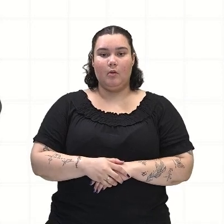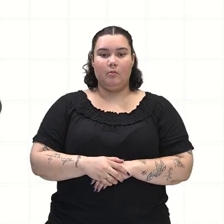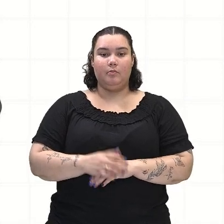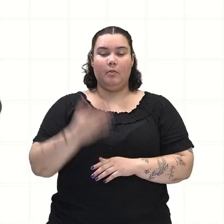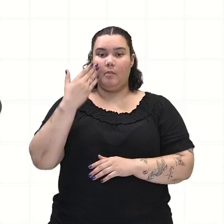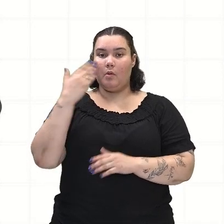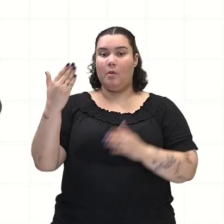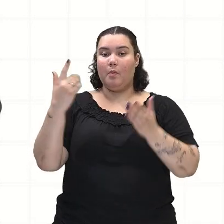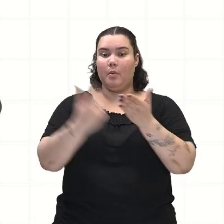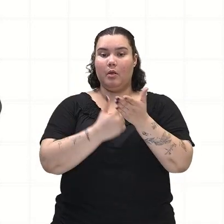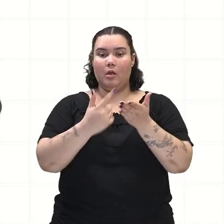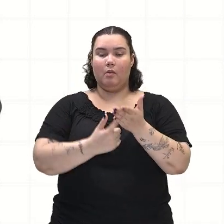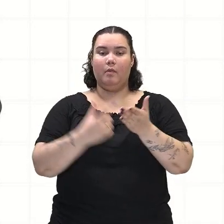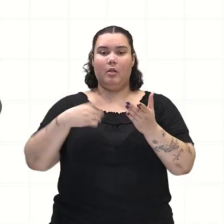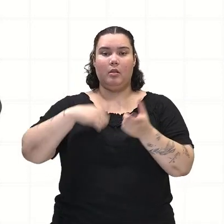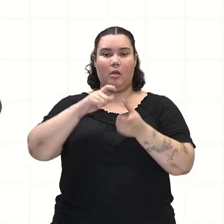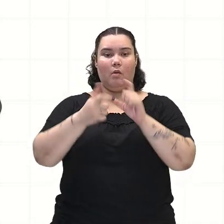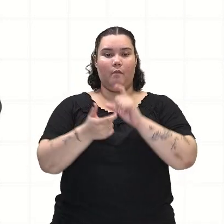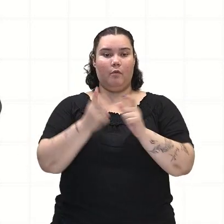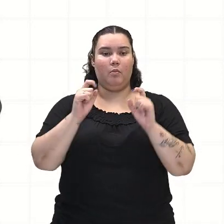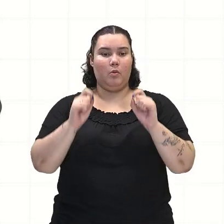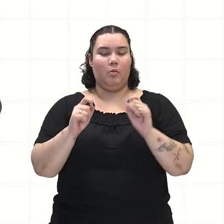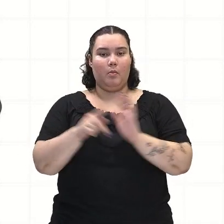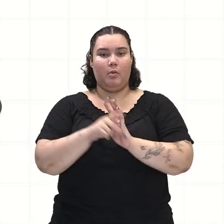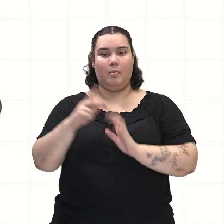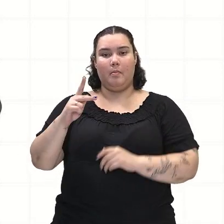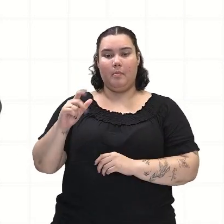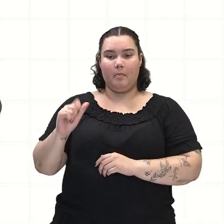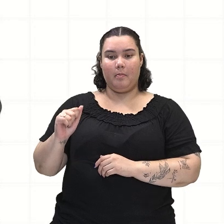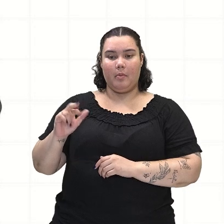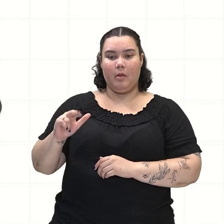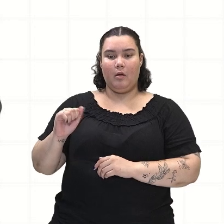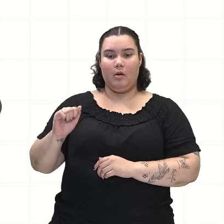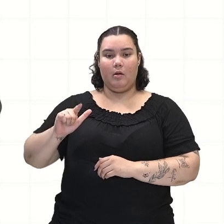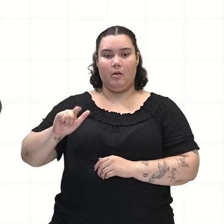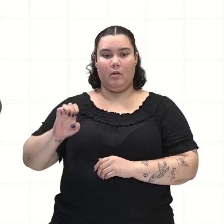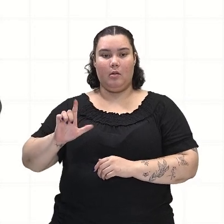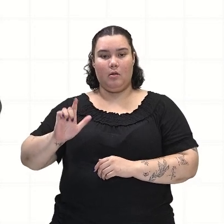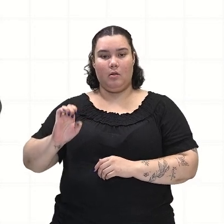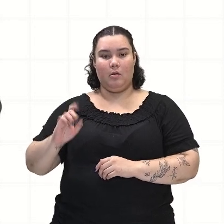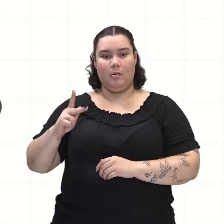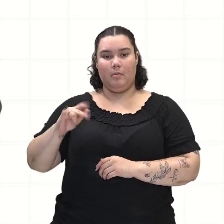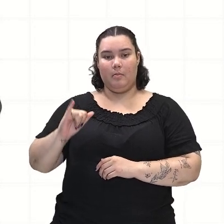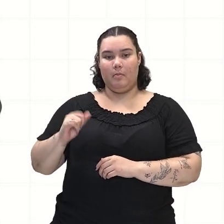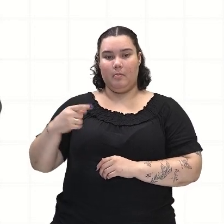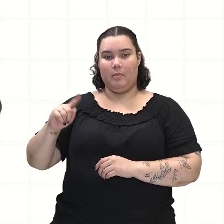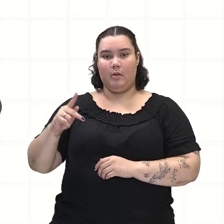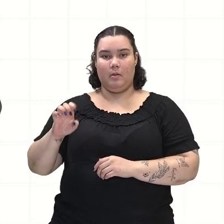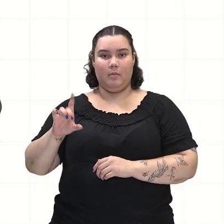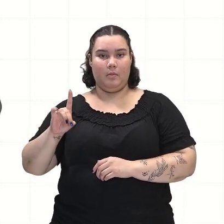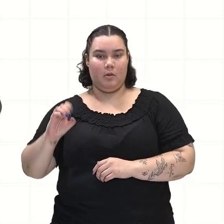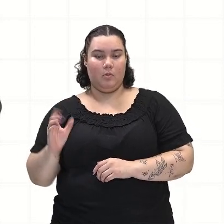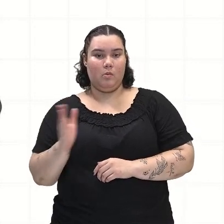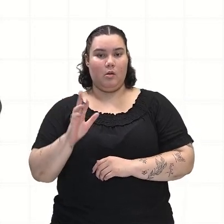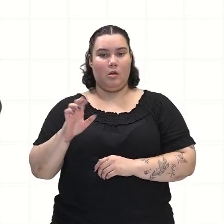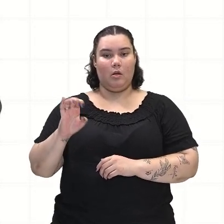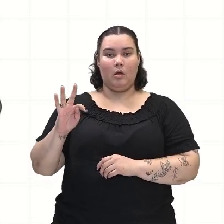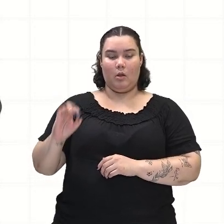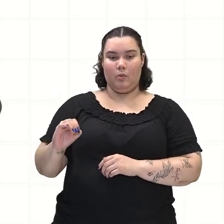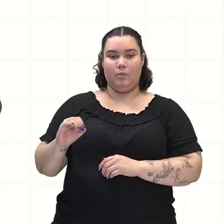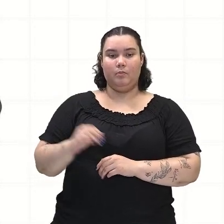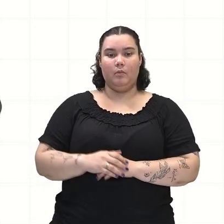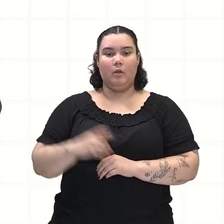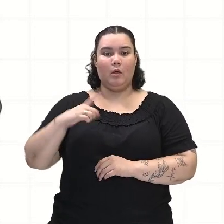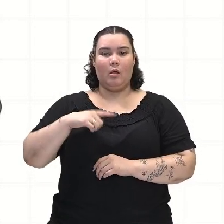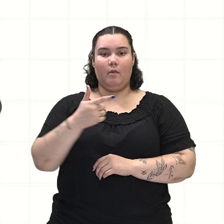Um livro tem a forma de um paralelepípedo reto, com 20 centímetros